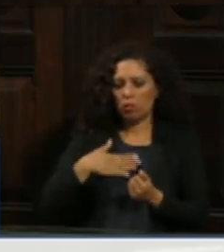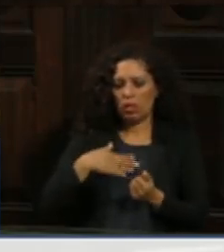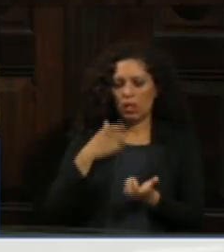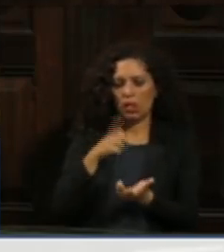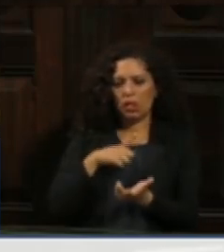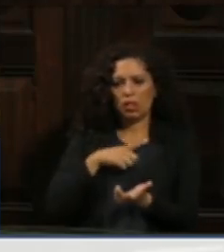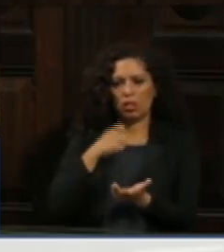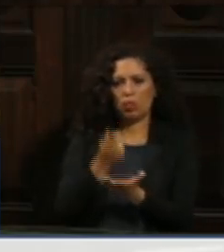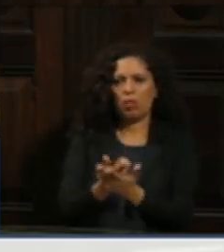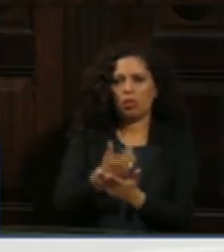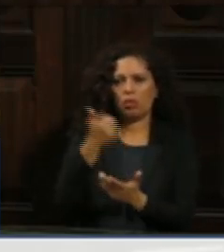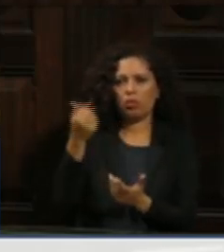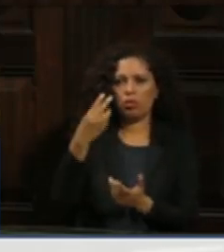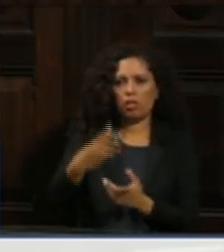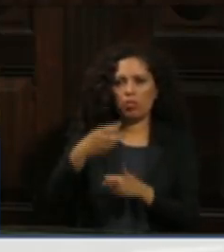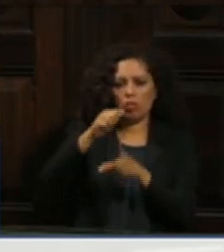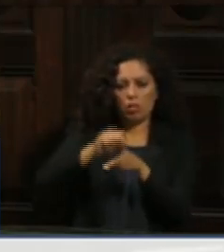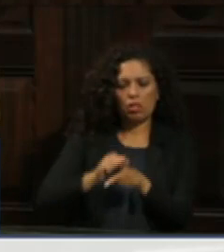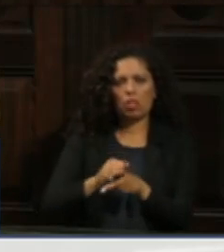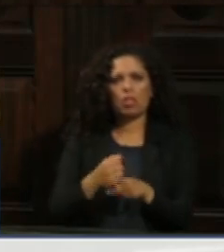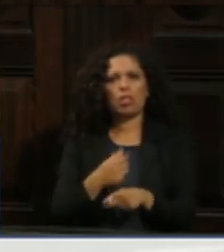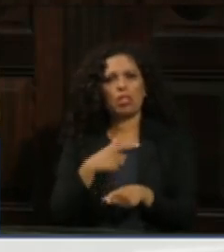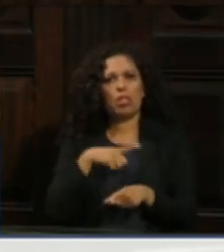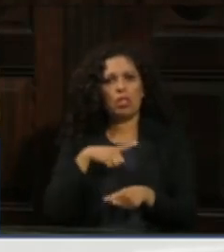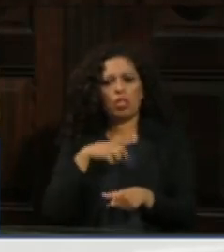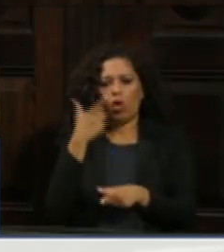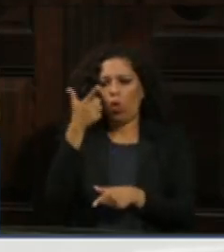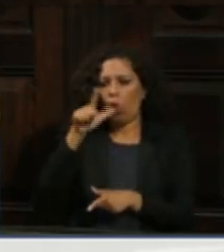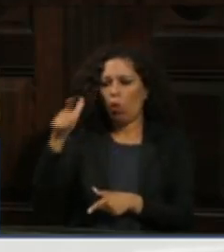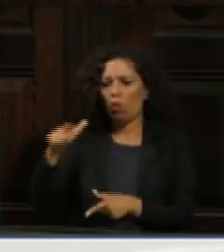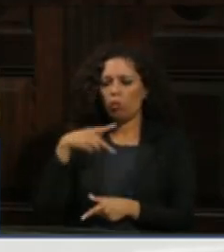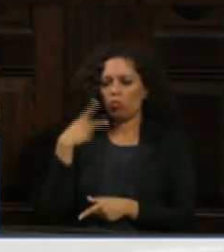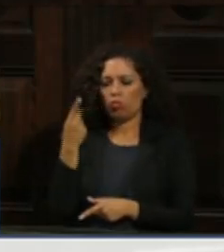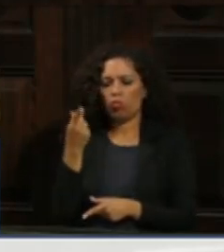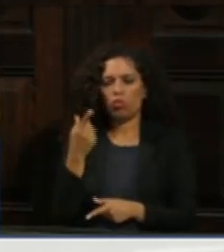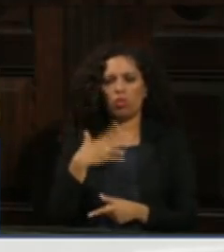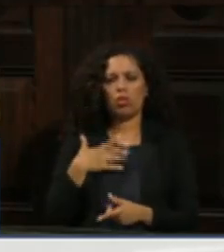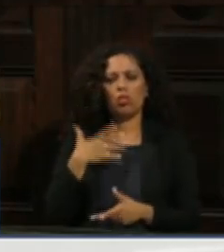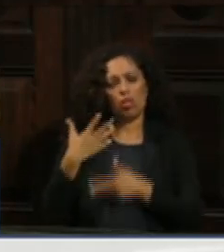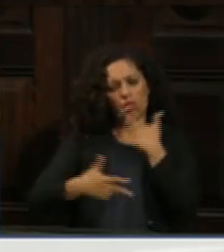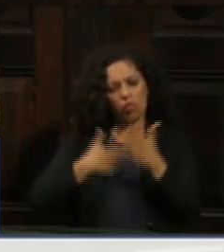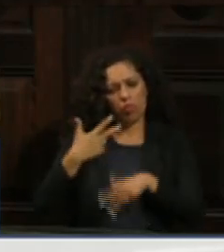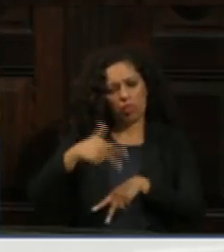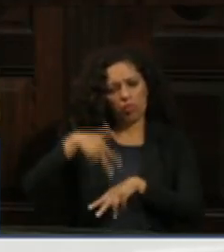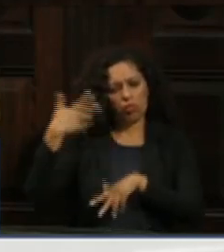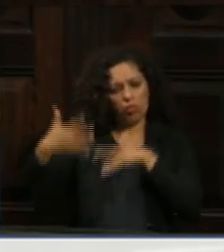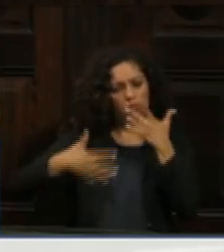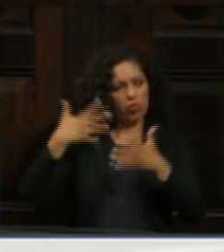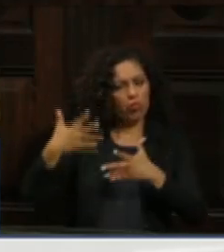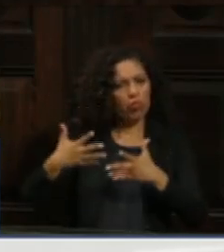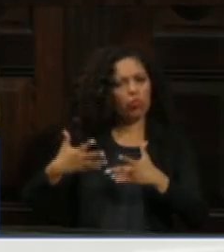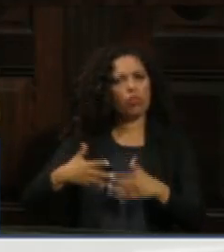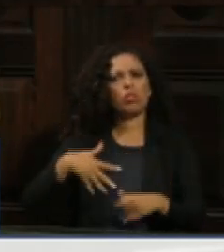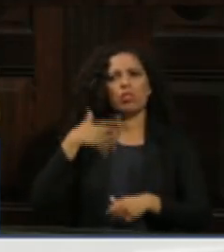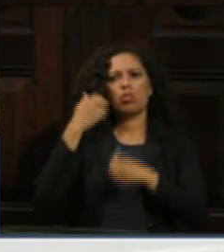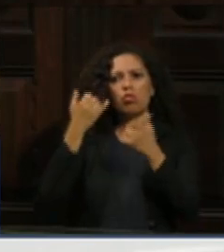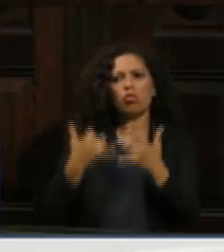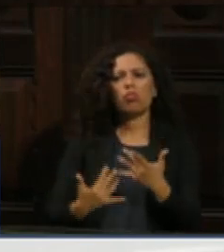achando normal que se passe por cima do devido processo legal, continuo não achando normal que acusados não